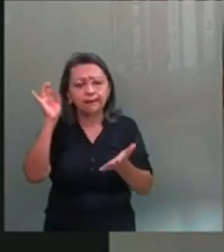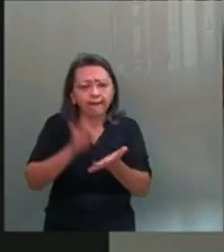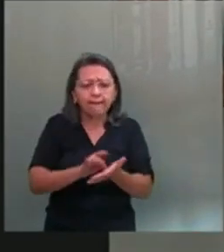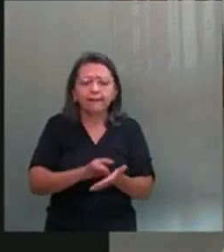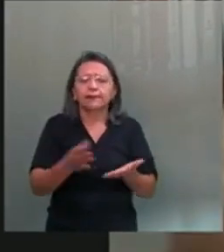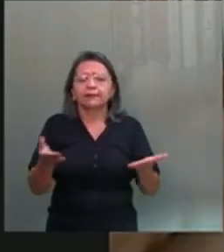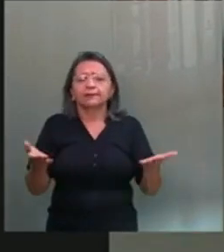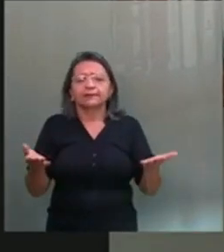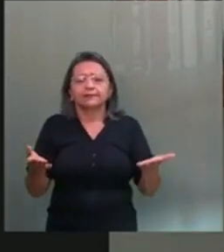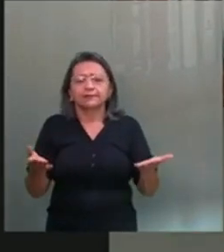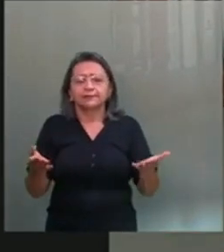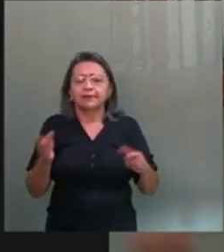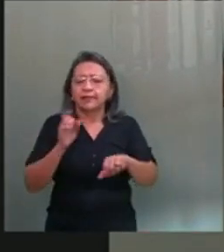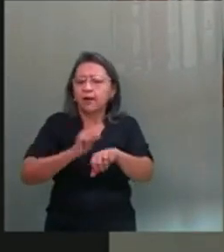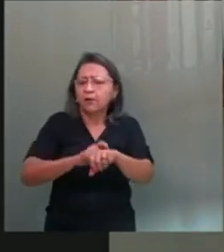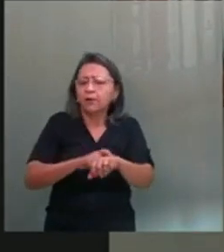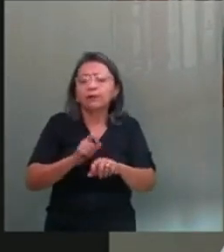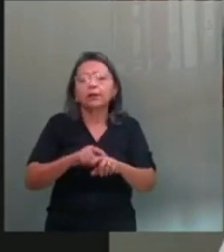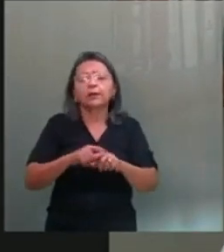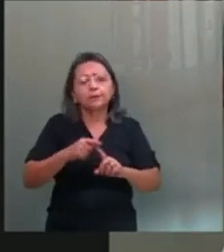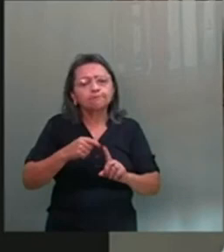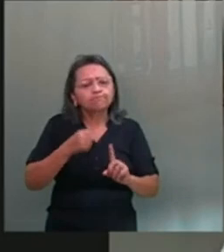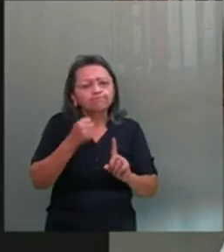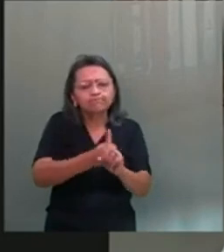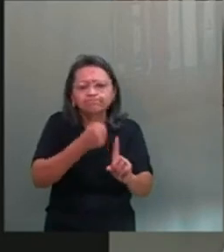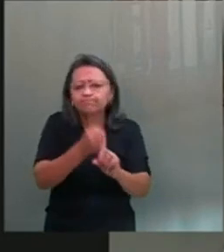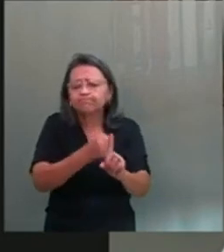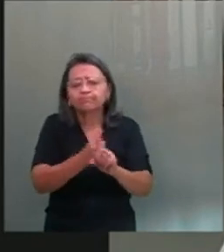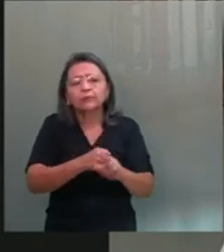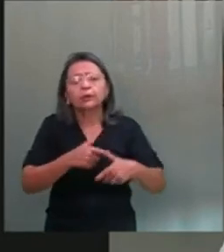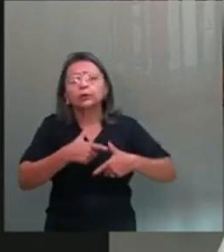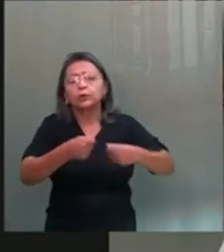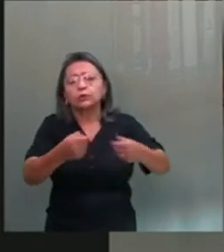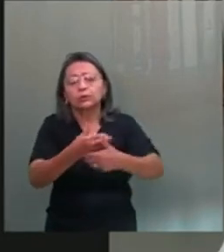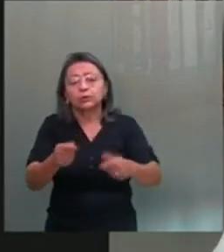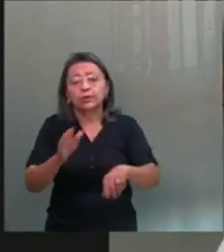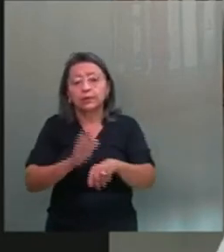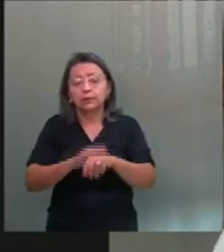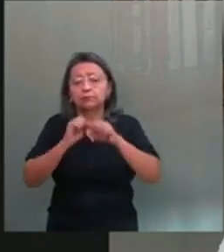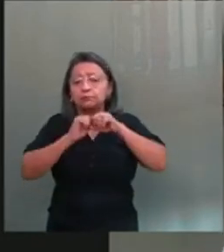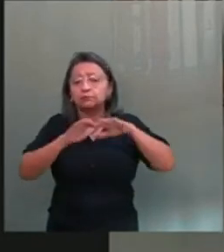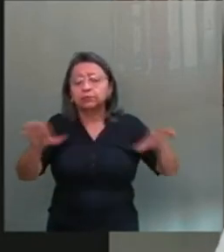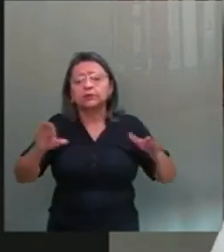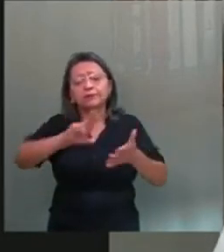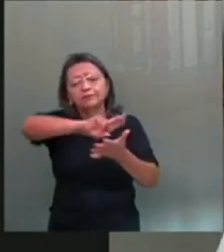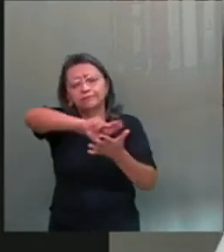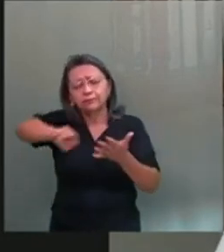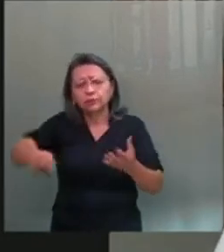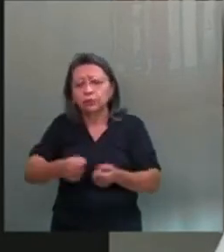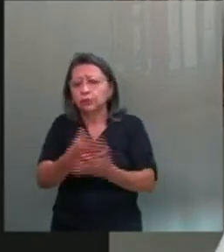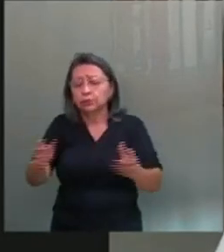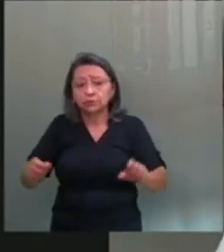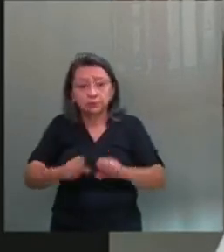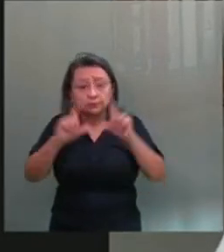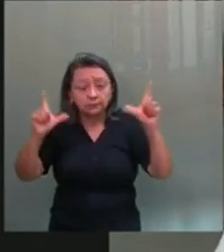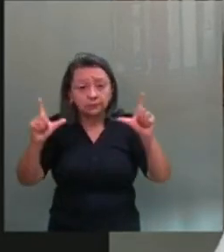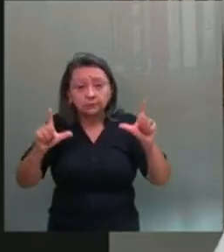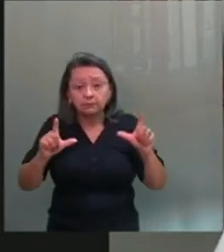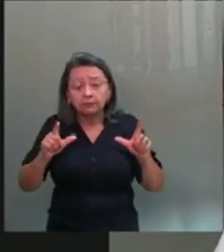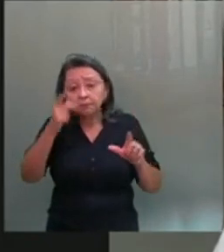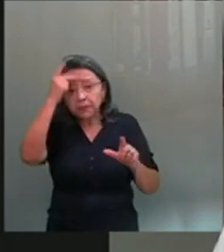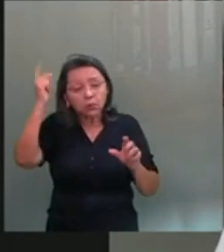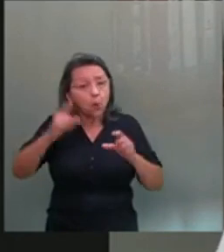reais em que se combatem as mentiras. A Rádio Senado tem números incríveis que nem todo mundo